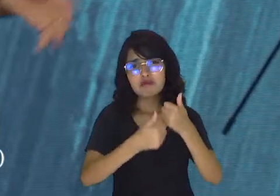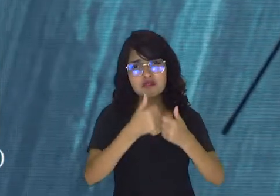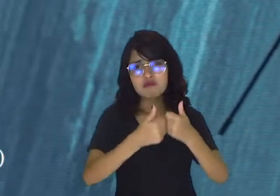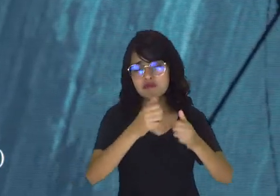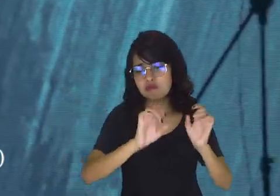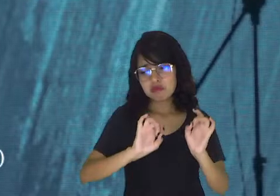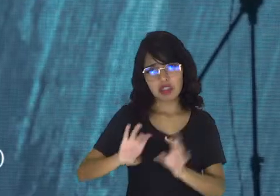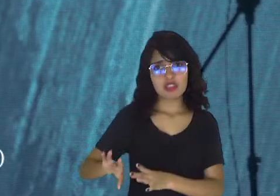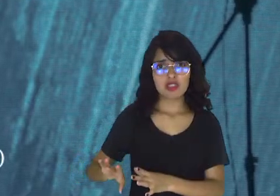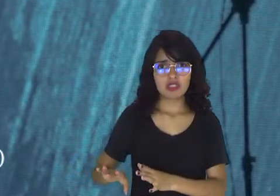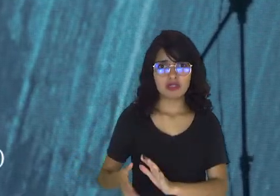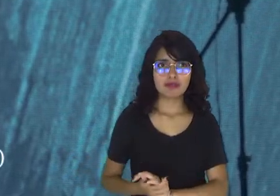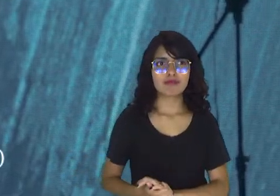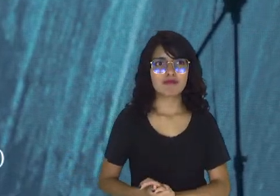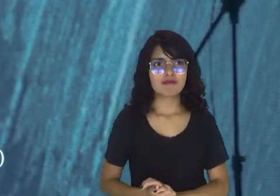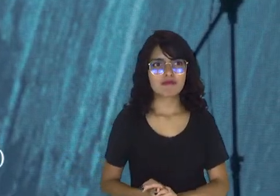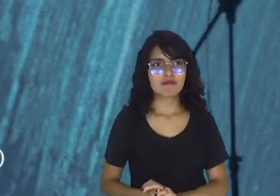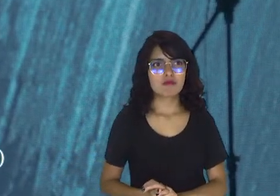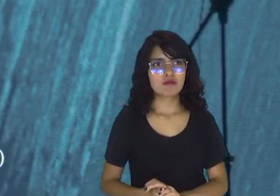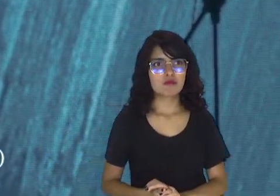eu vim passear com meu marido.